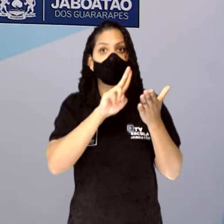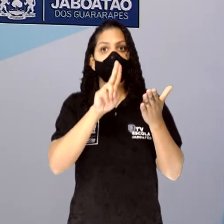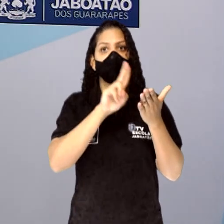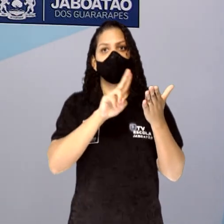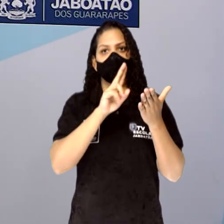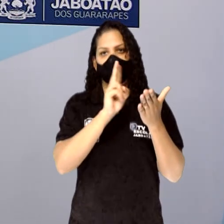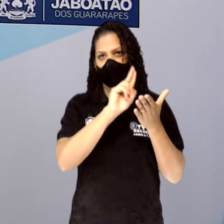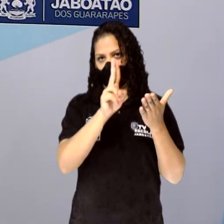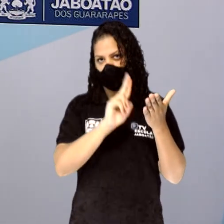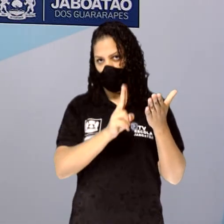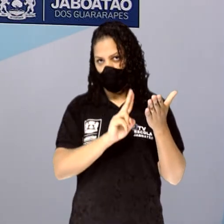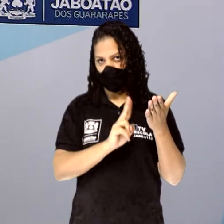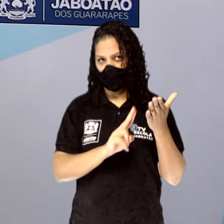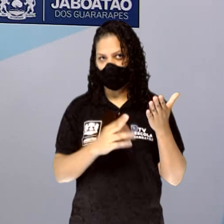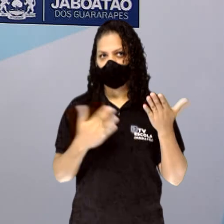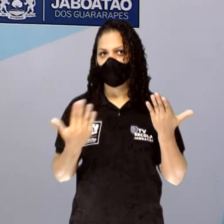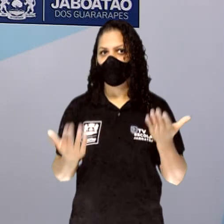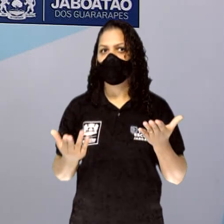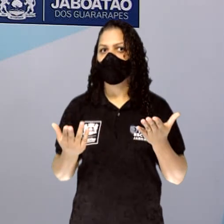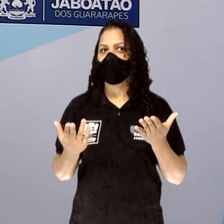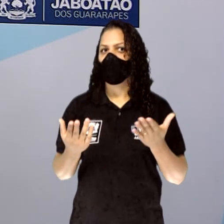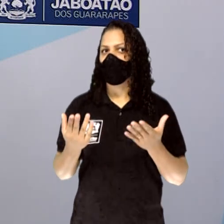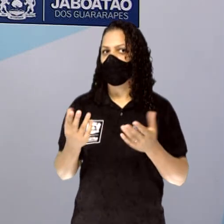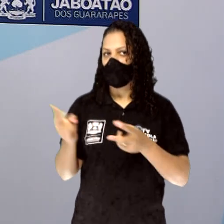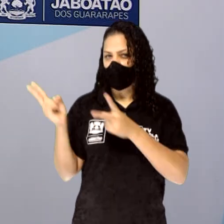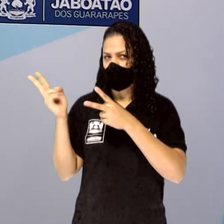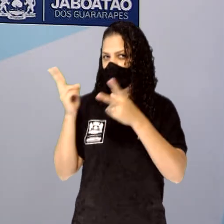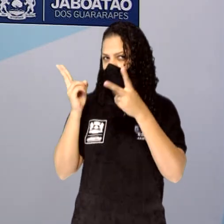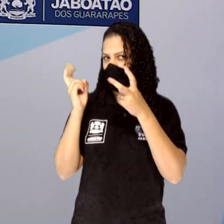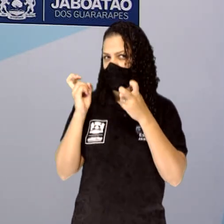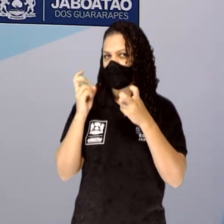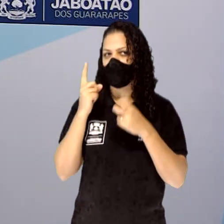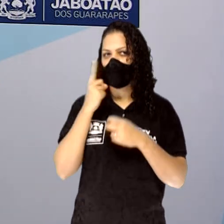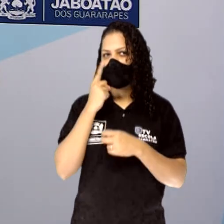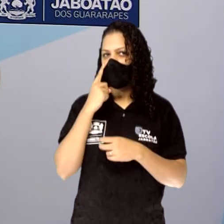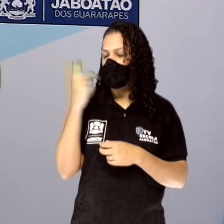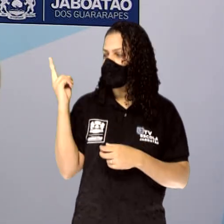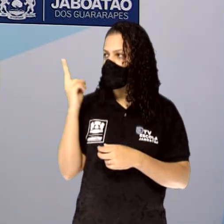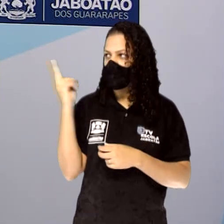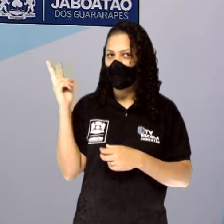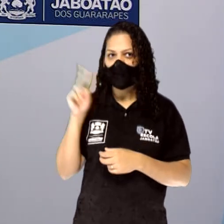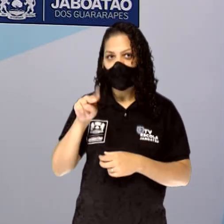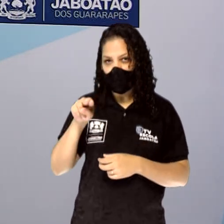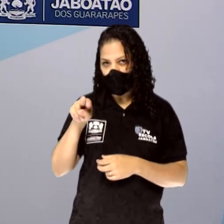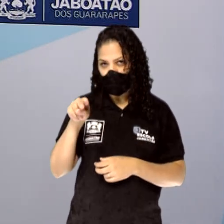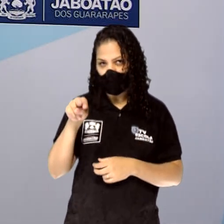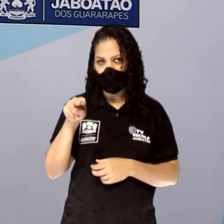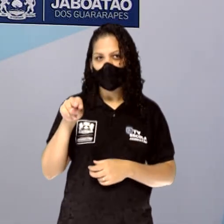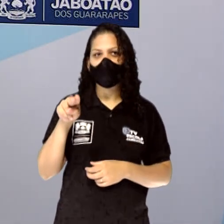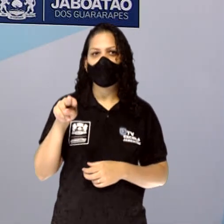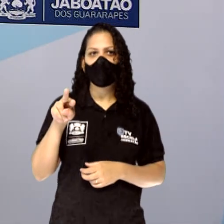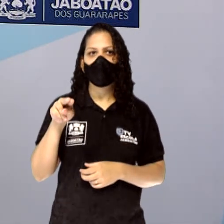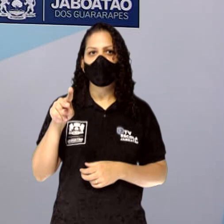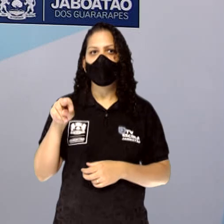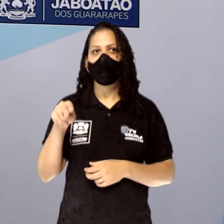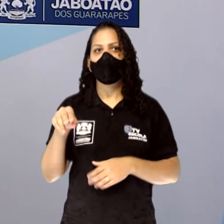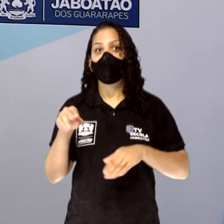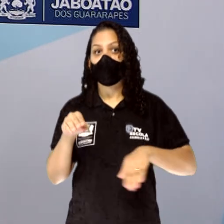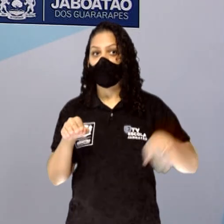esses nomes. Dá uma olhada nessas duas irmãs, né? E uma delas